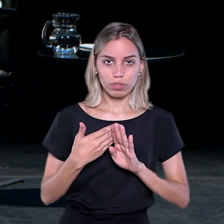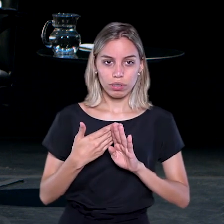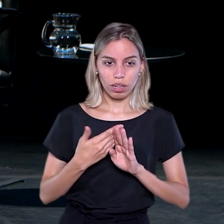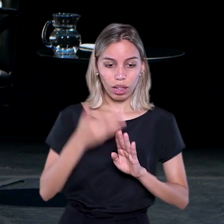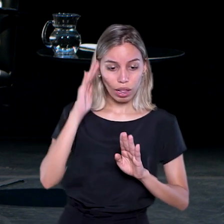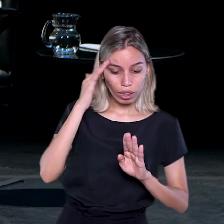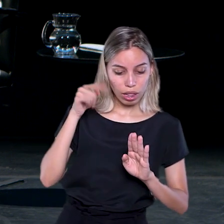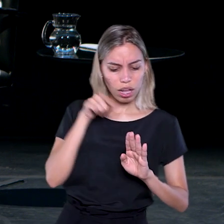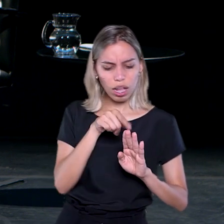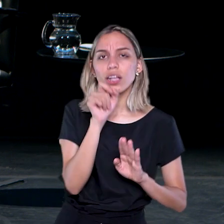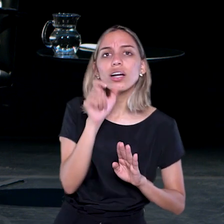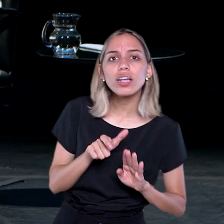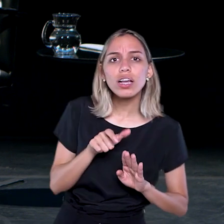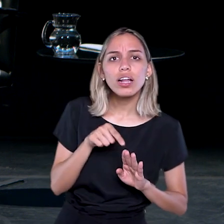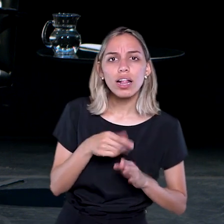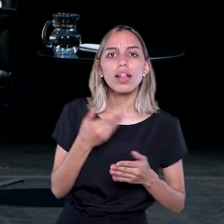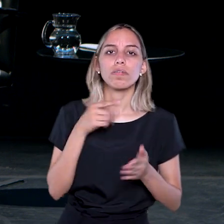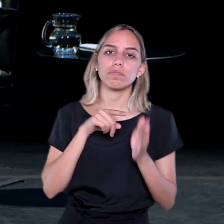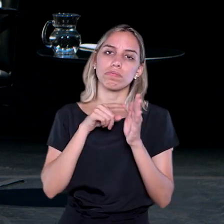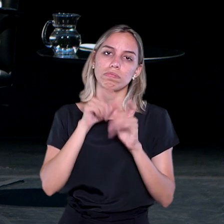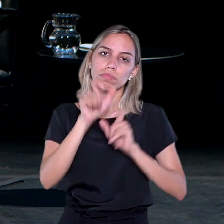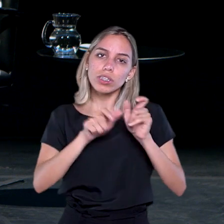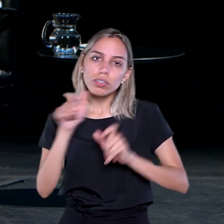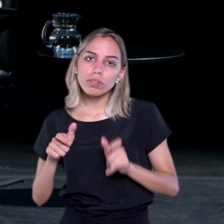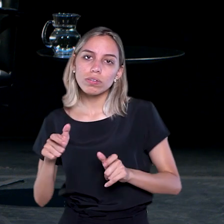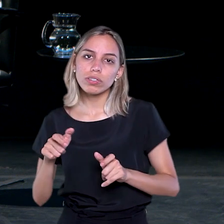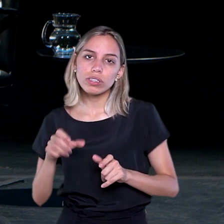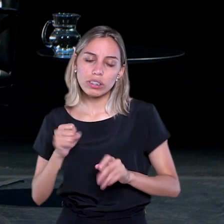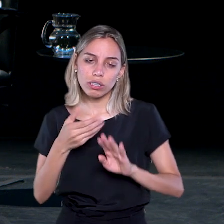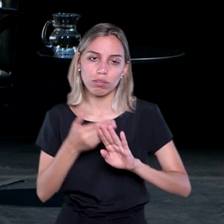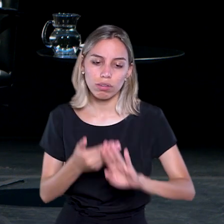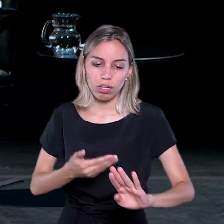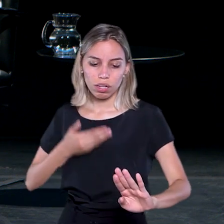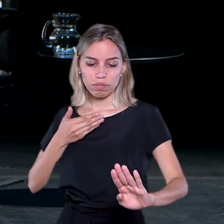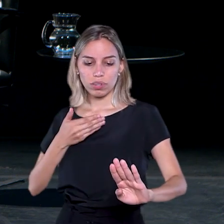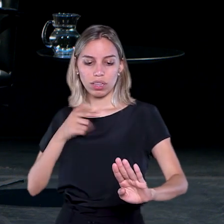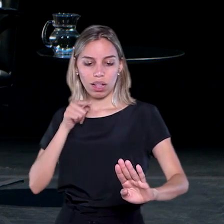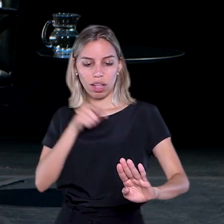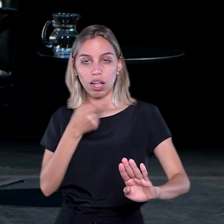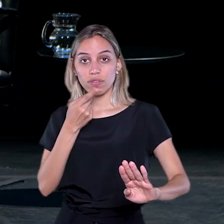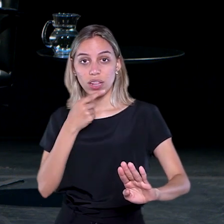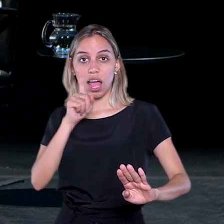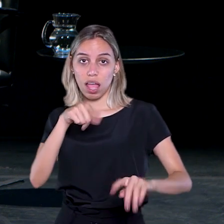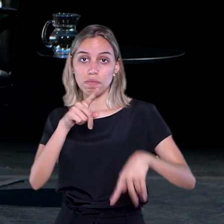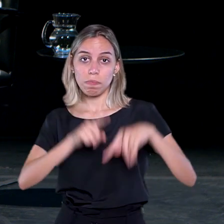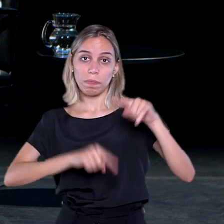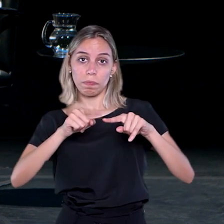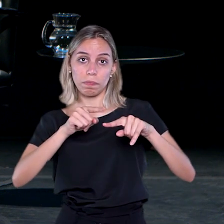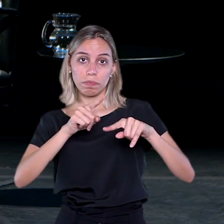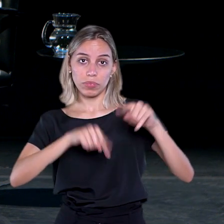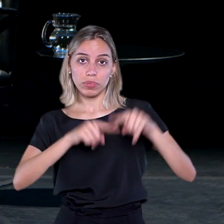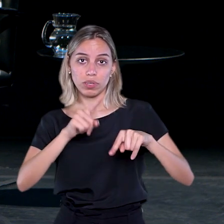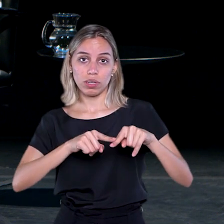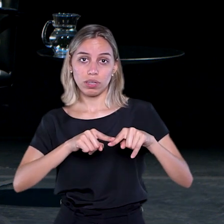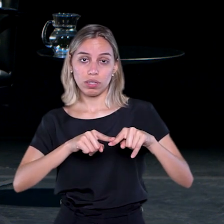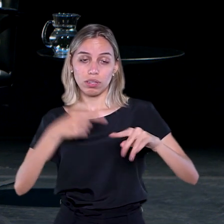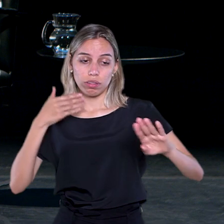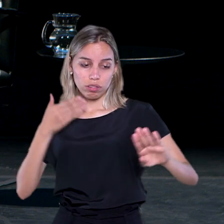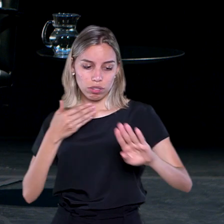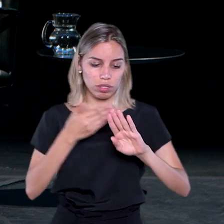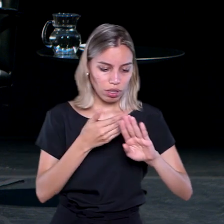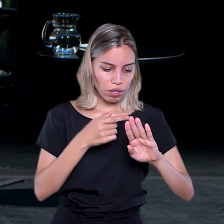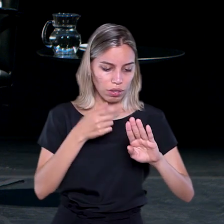sujeito universal. Porque esse sujeito universal parte de um ponto, de um protótipo de homem branco,